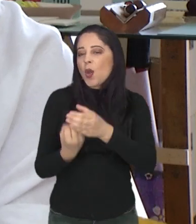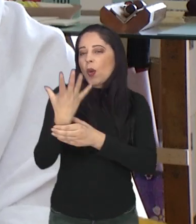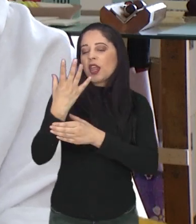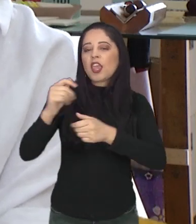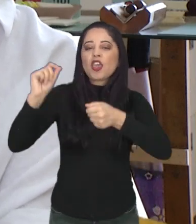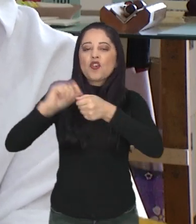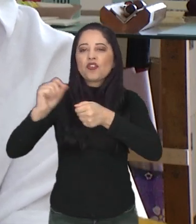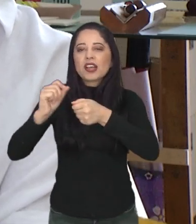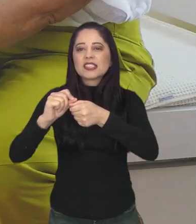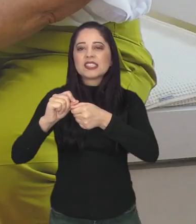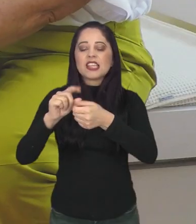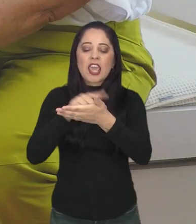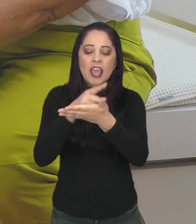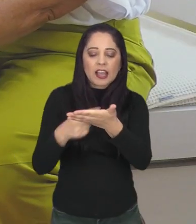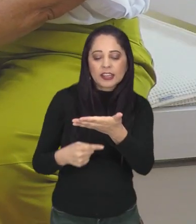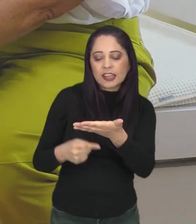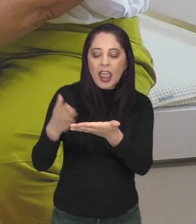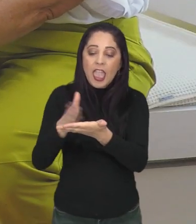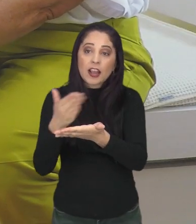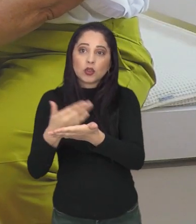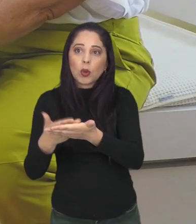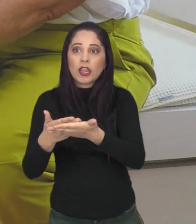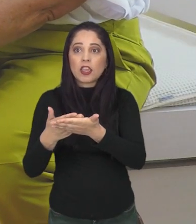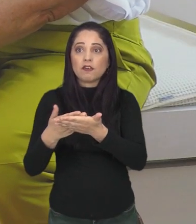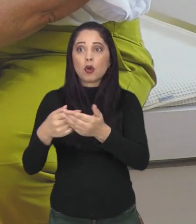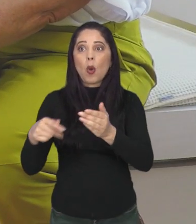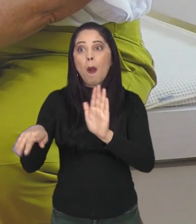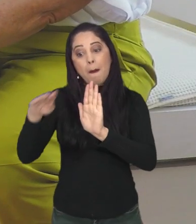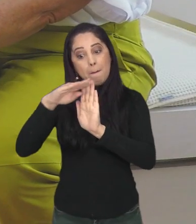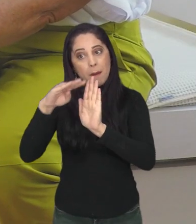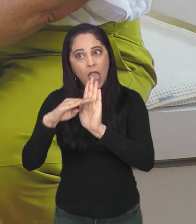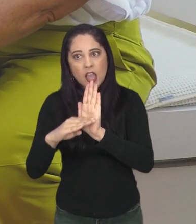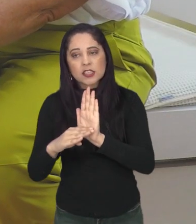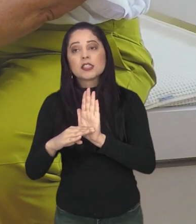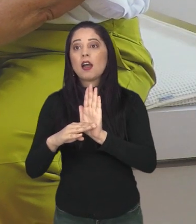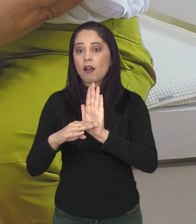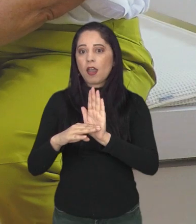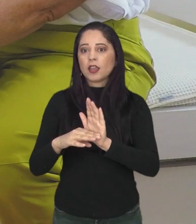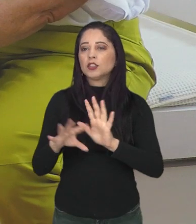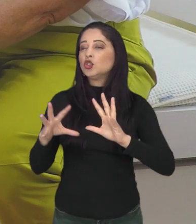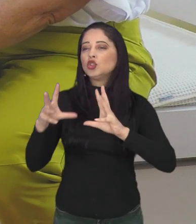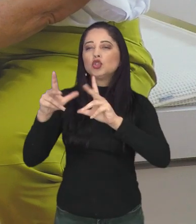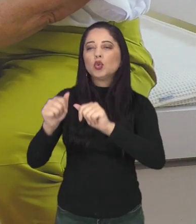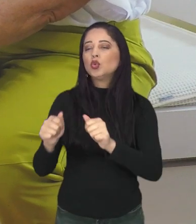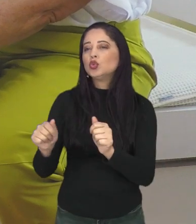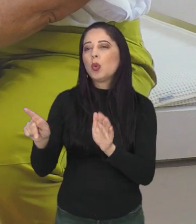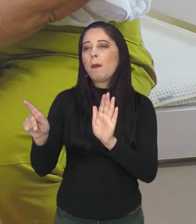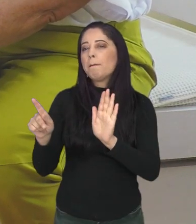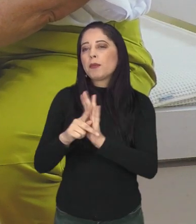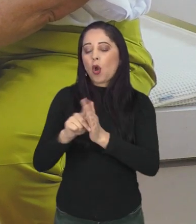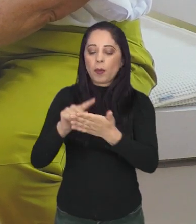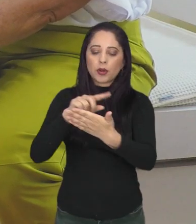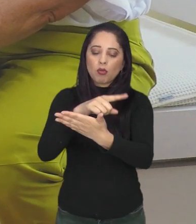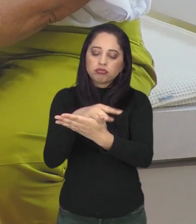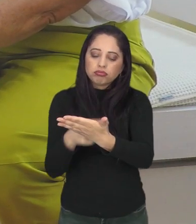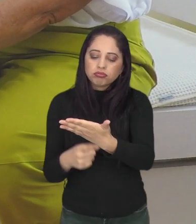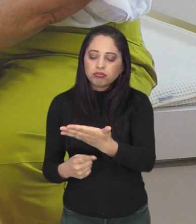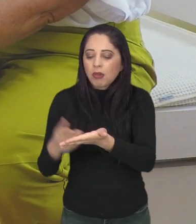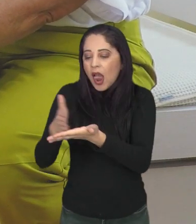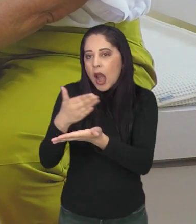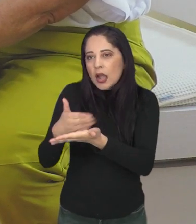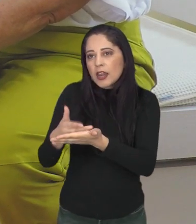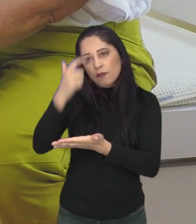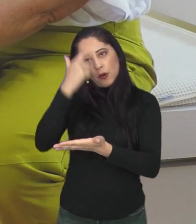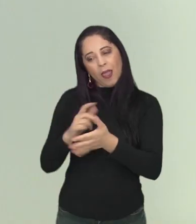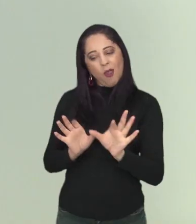cadernos livros cadernos de receitas e tudo que envolve uma encadernação artesanal